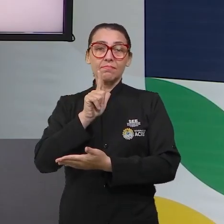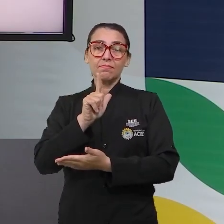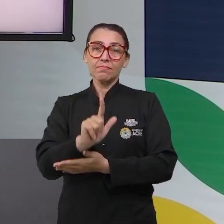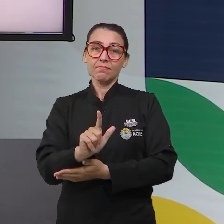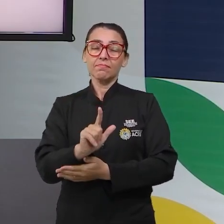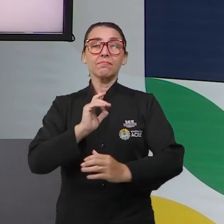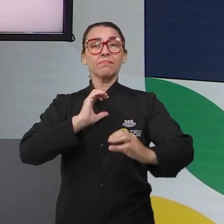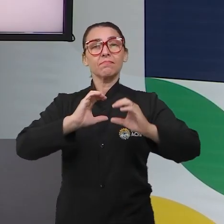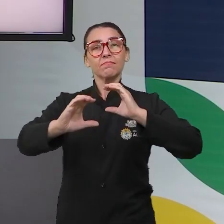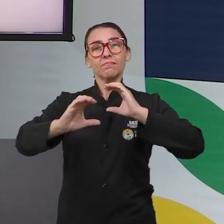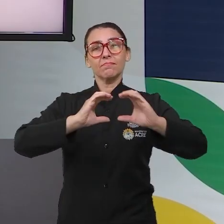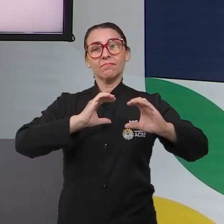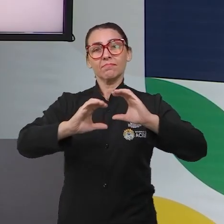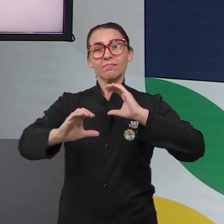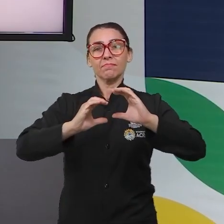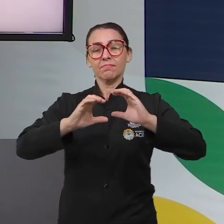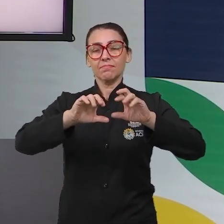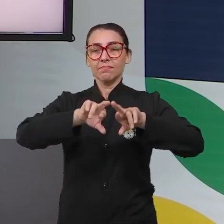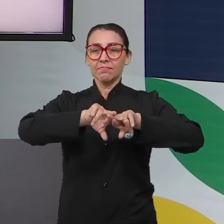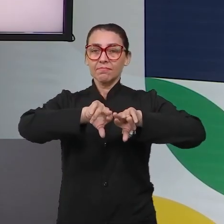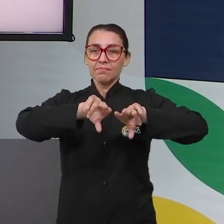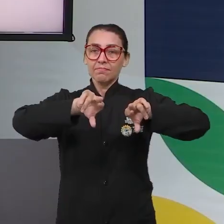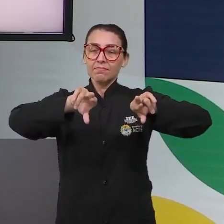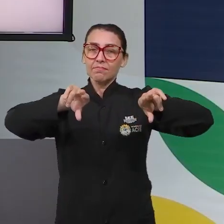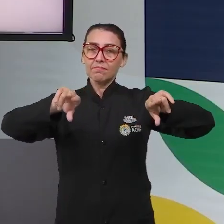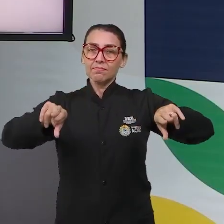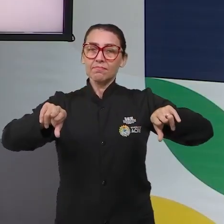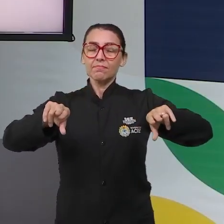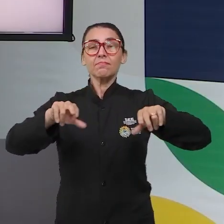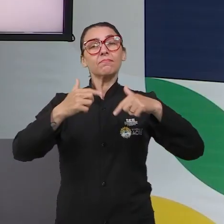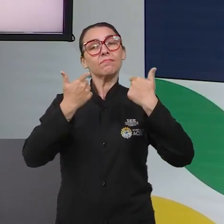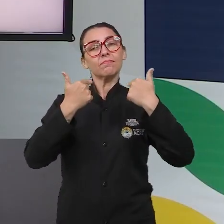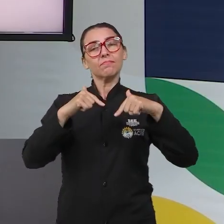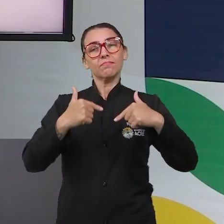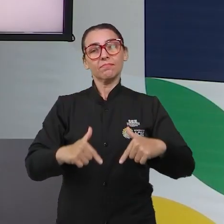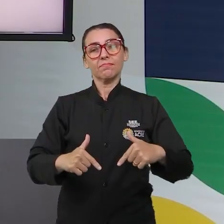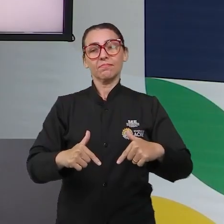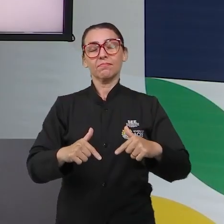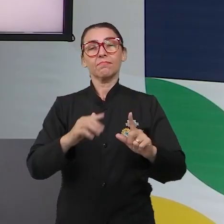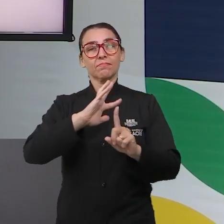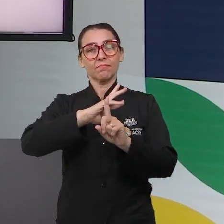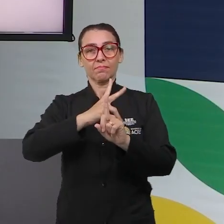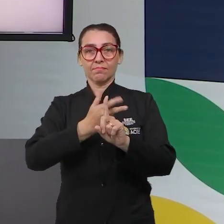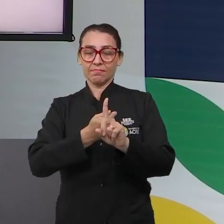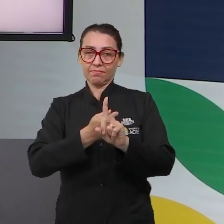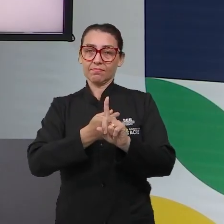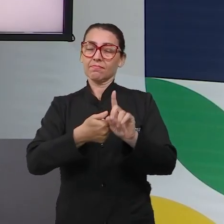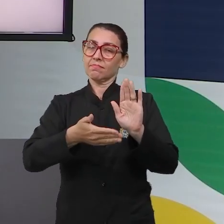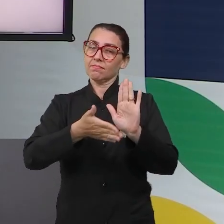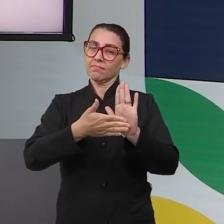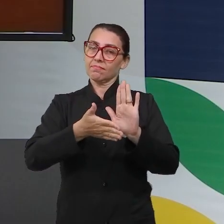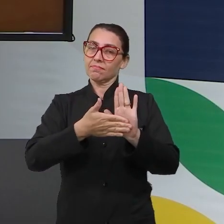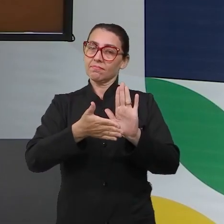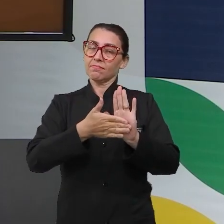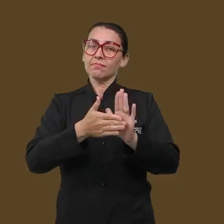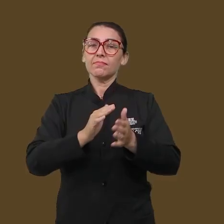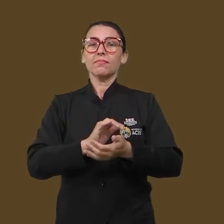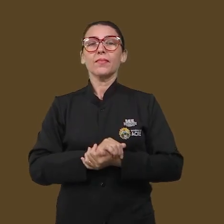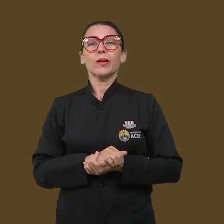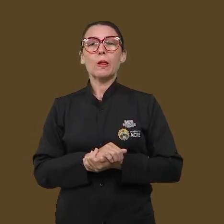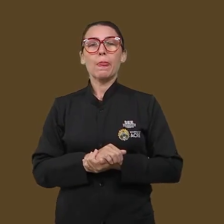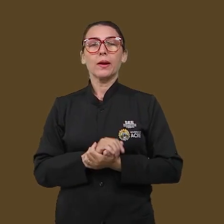se comunicar com diversas linguagens, né, que a arte proporciona. Então,